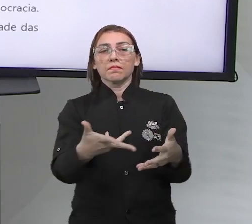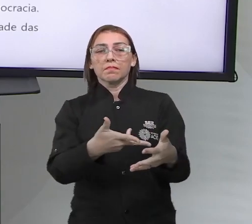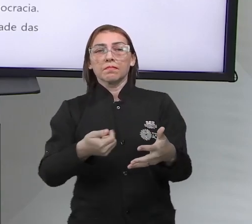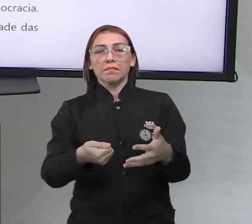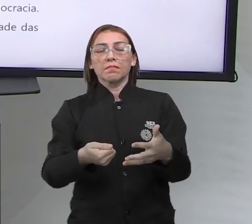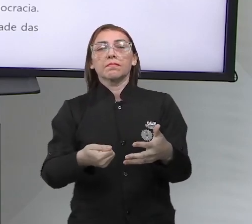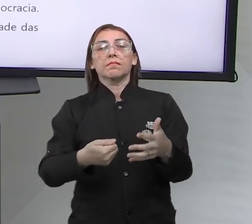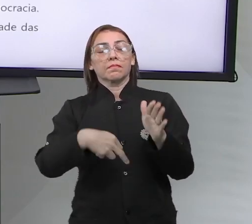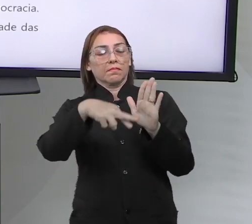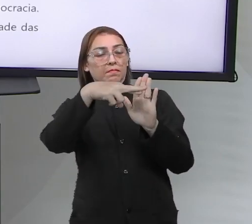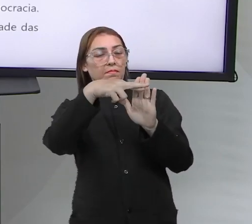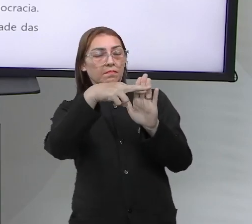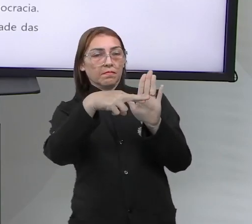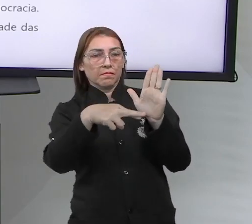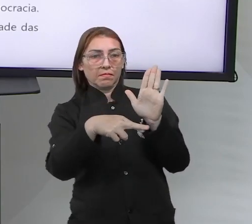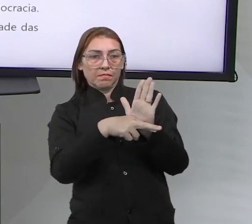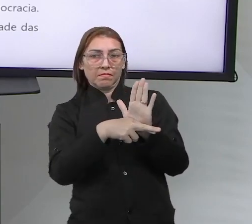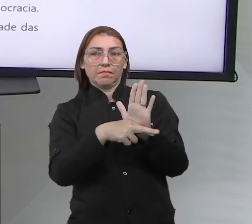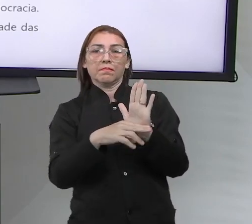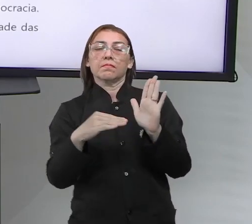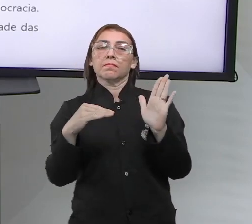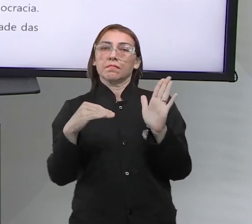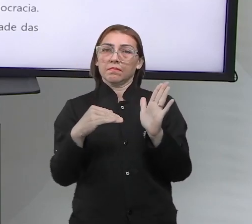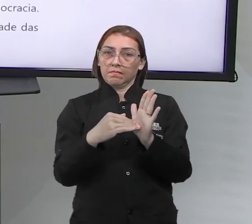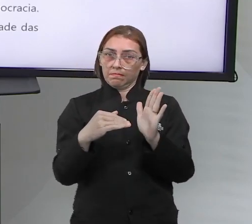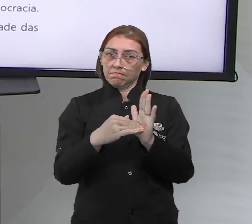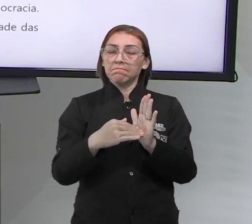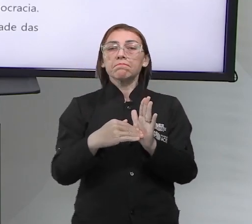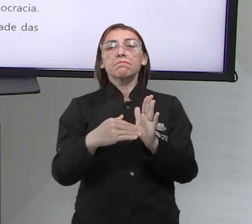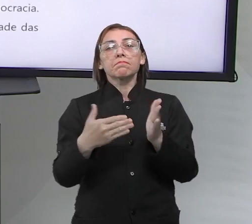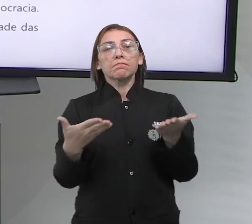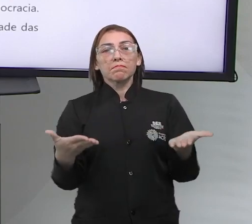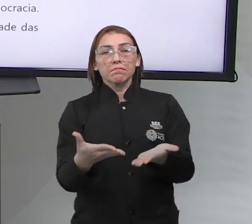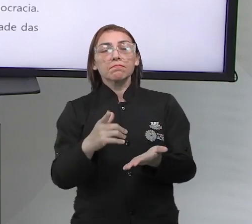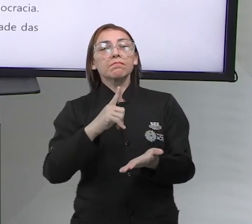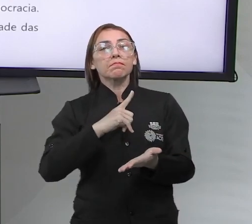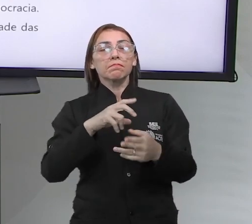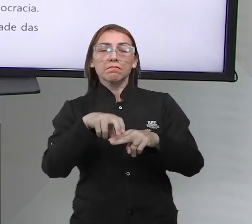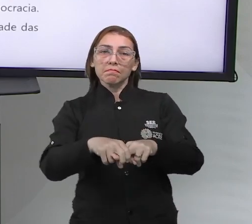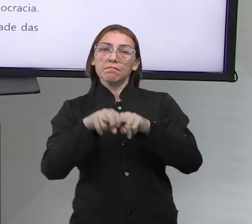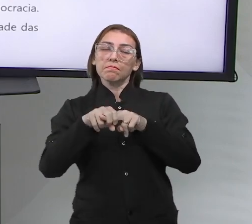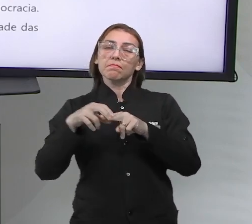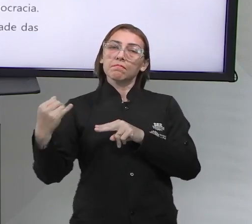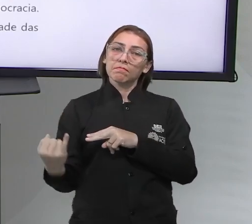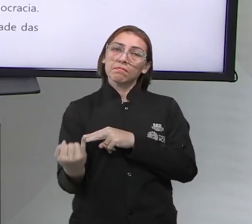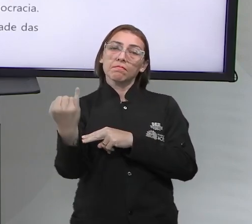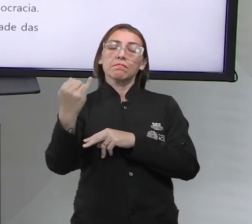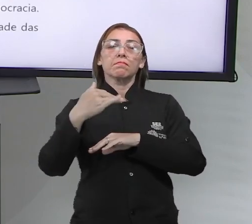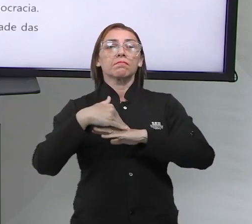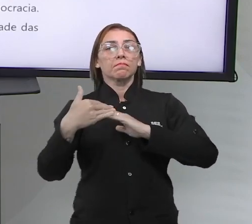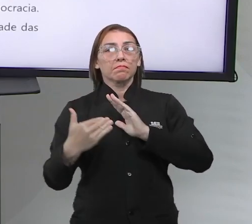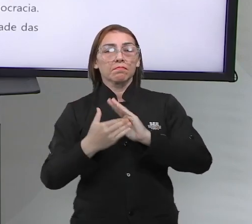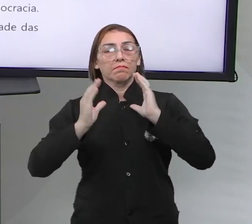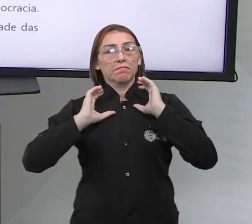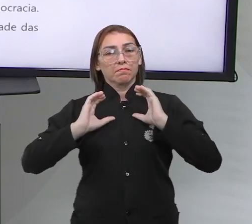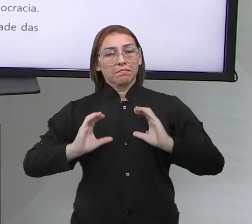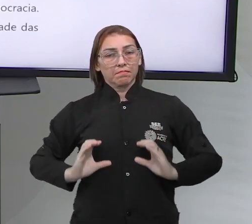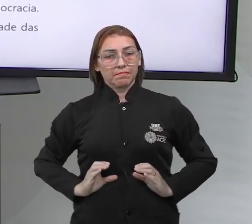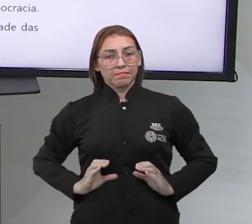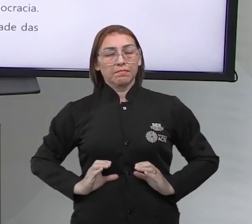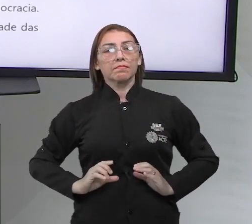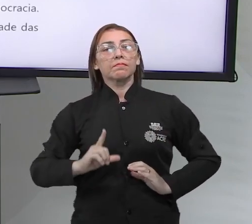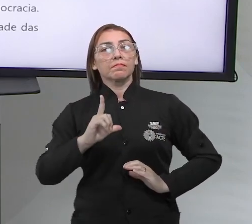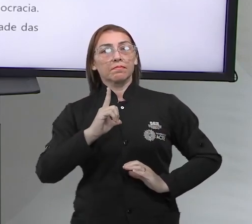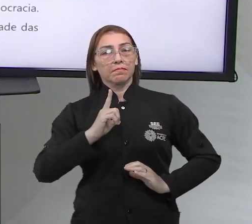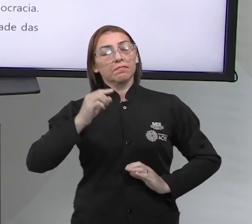dessas normativas até então existentes. Por isso que é imprescindível que todos os cidadãos, eles